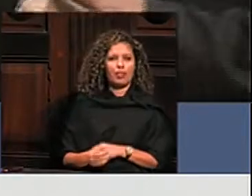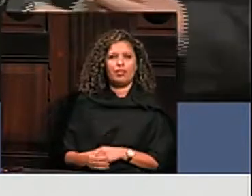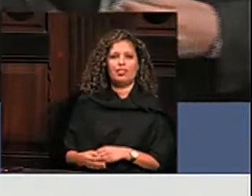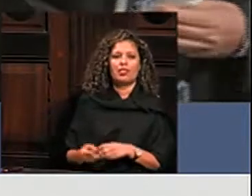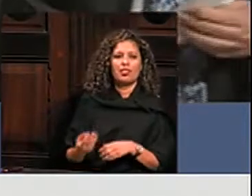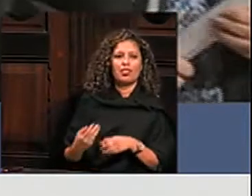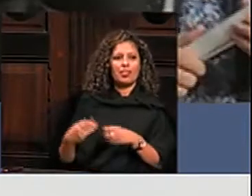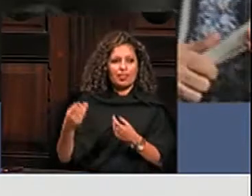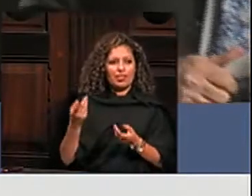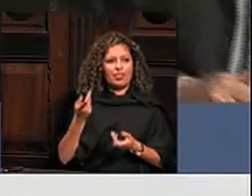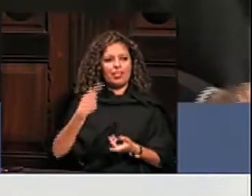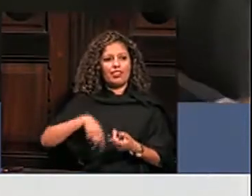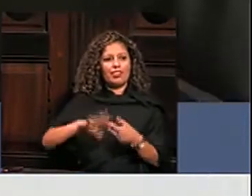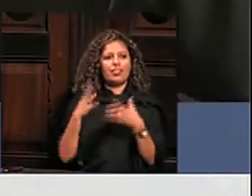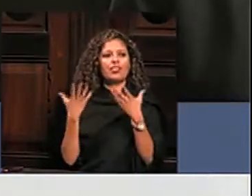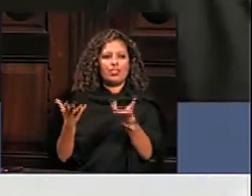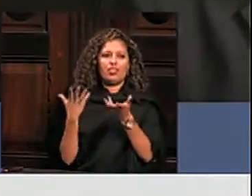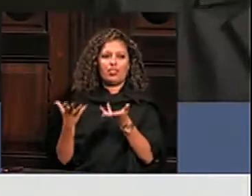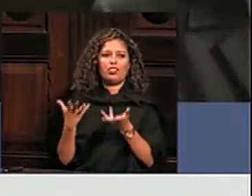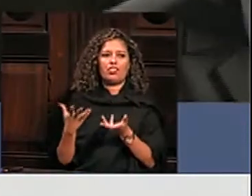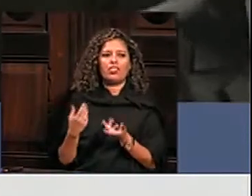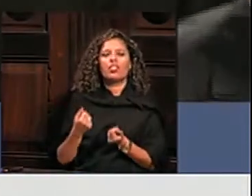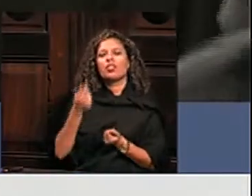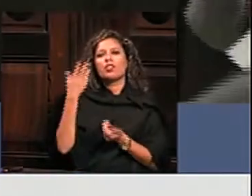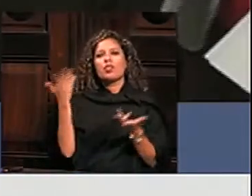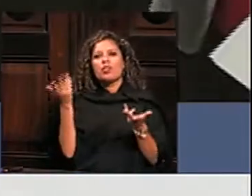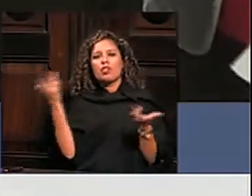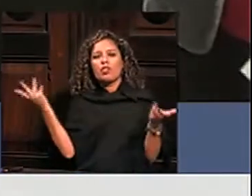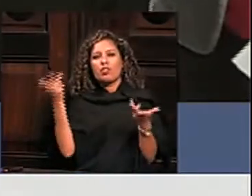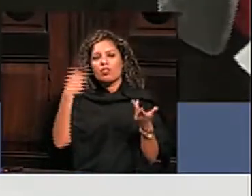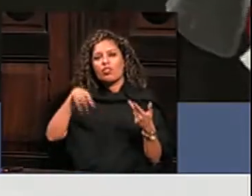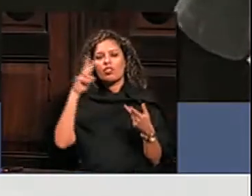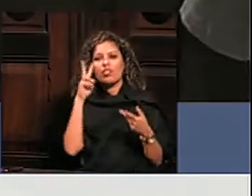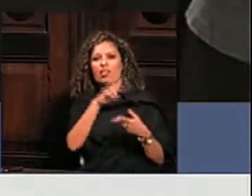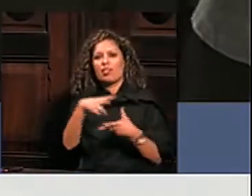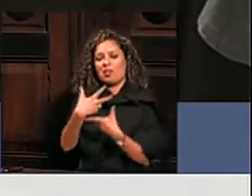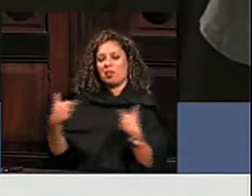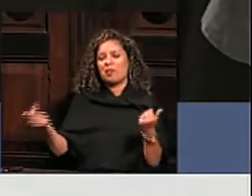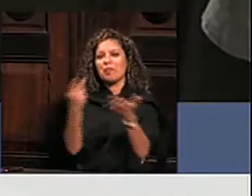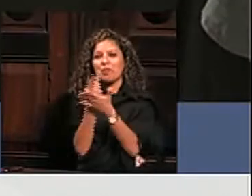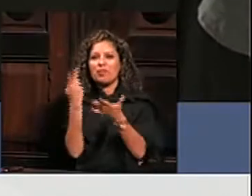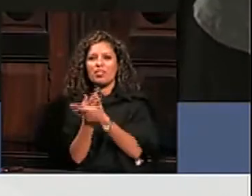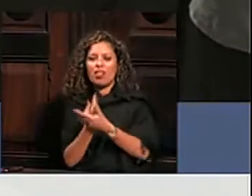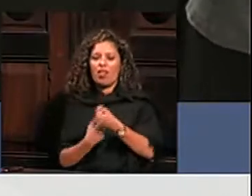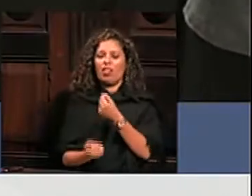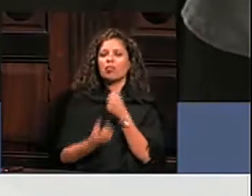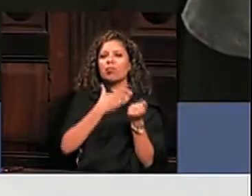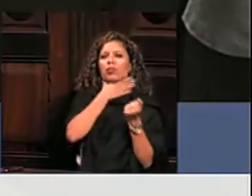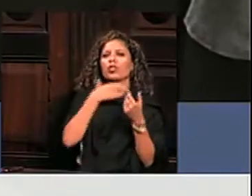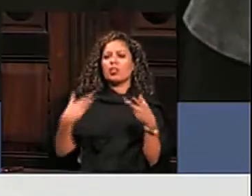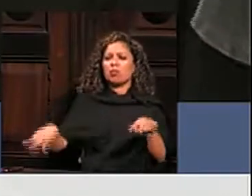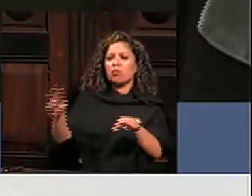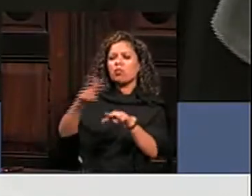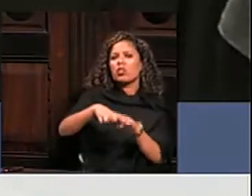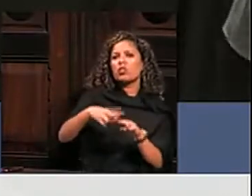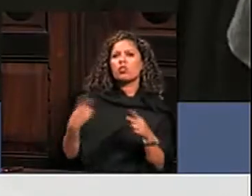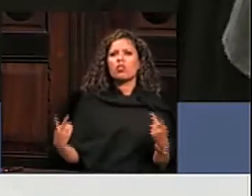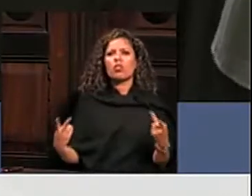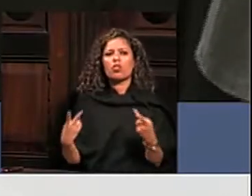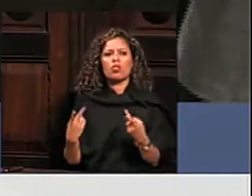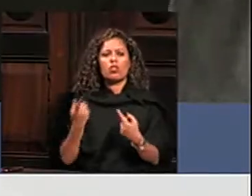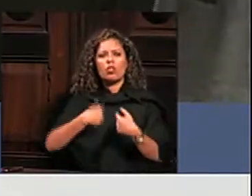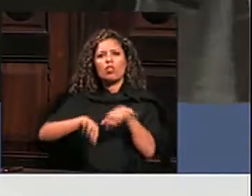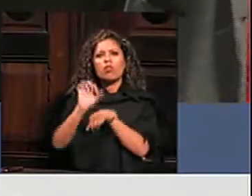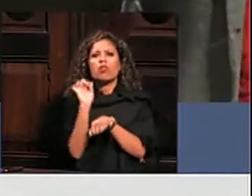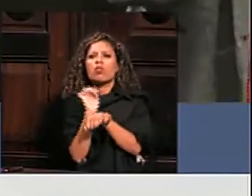num cenário onde a gente vive de tanta coisa, de crise, de esquemas, de prisões. Esperamos